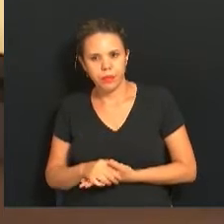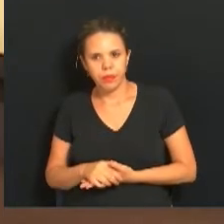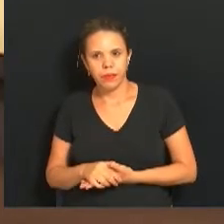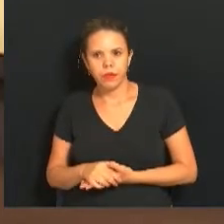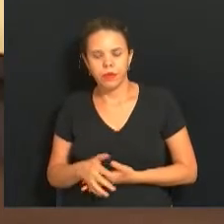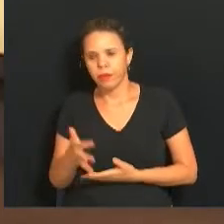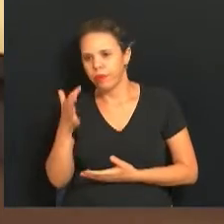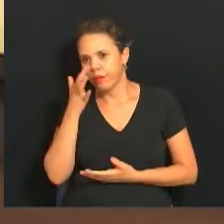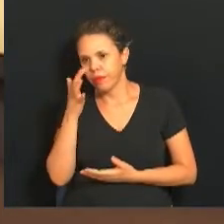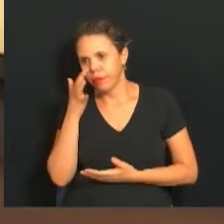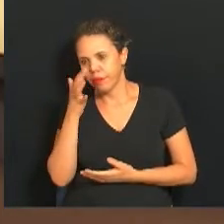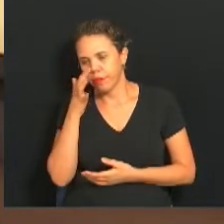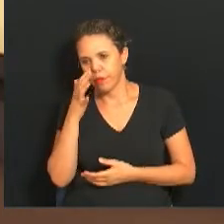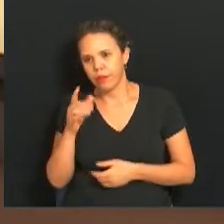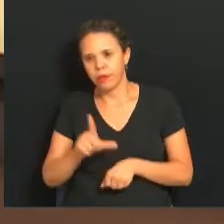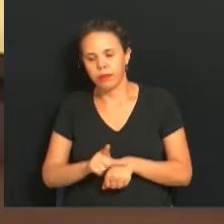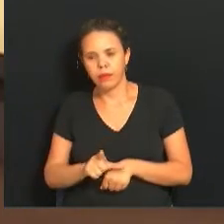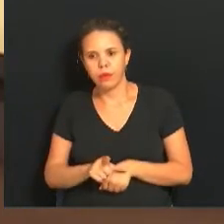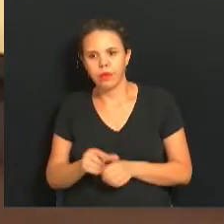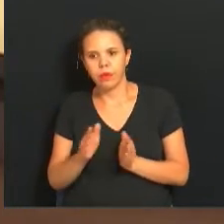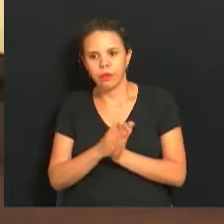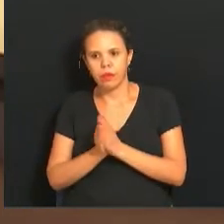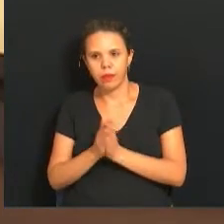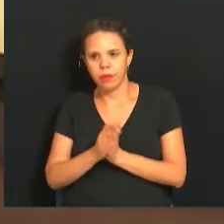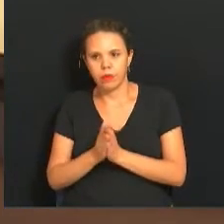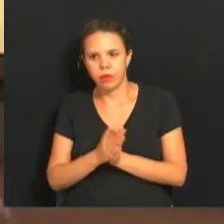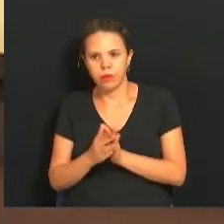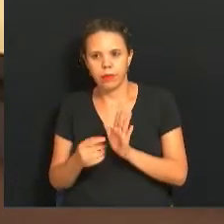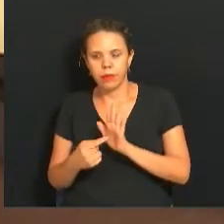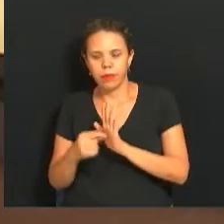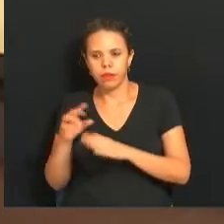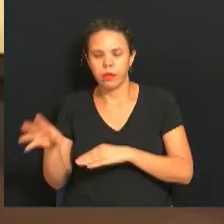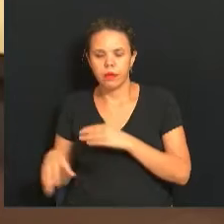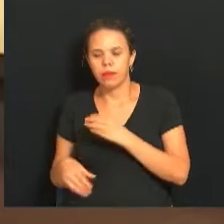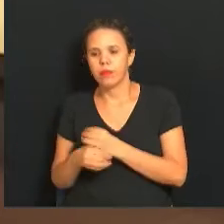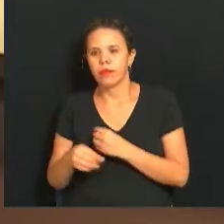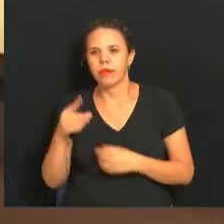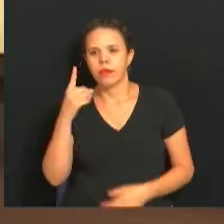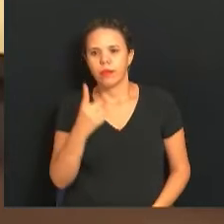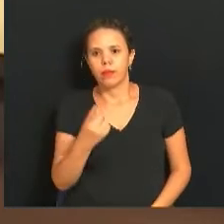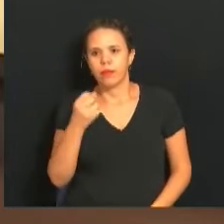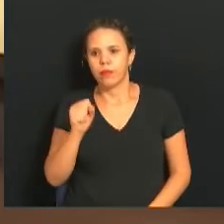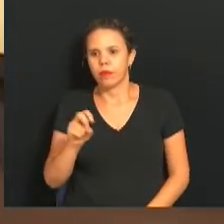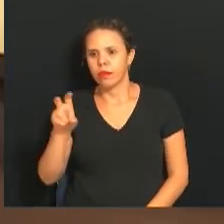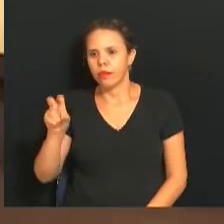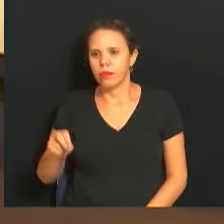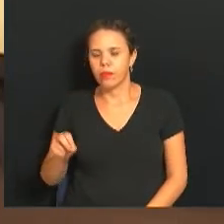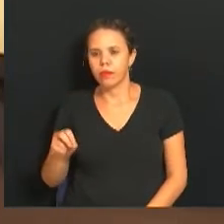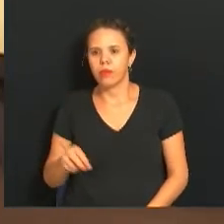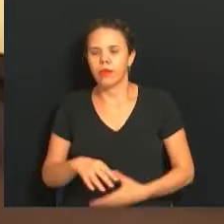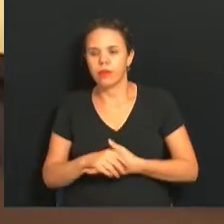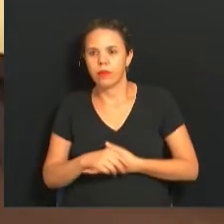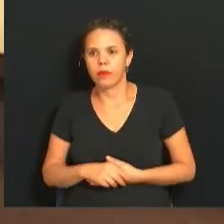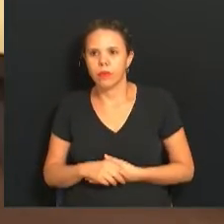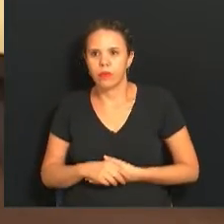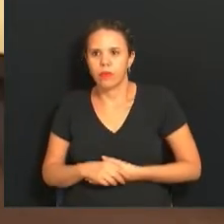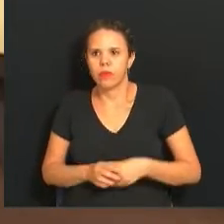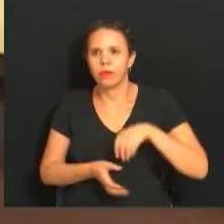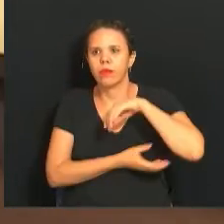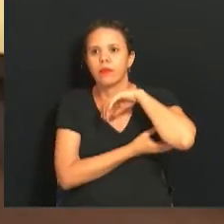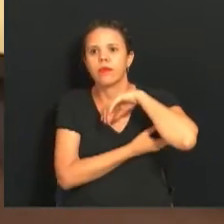admirando essas vitrines devido aos bonecos de moda que foram implementados em 1850, inicialmente em couro e porcelana. Então, todo